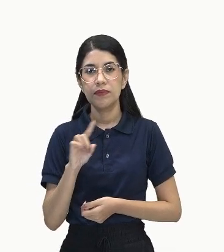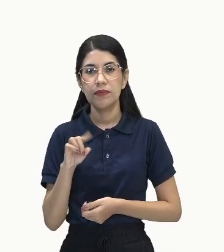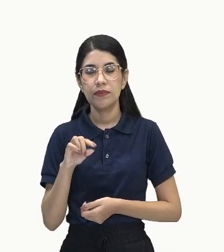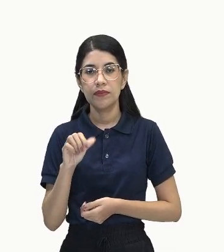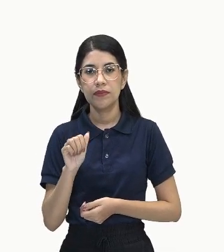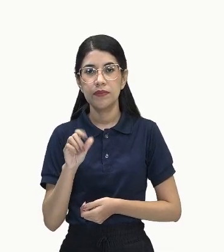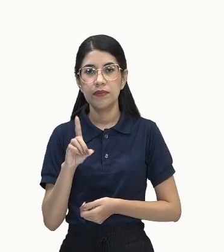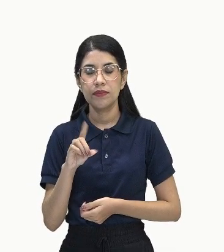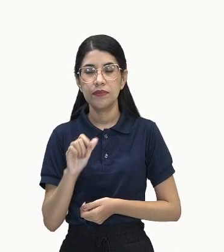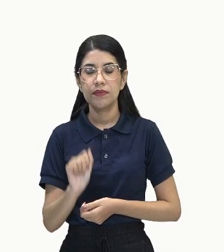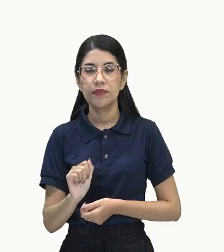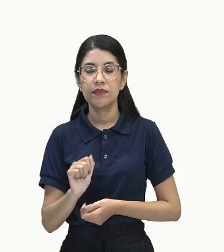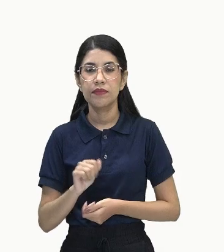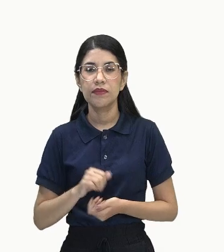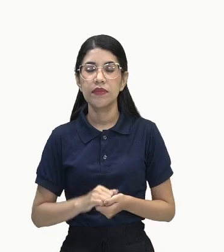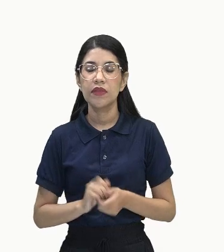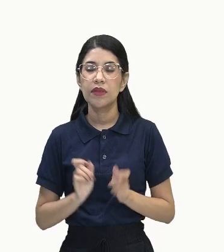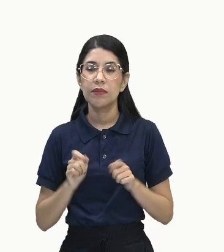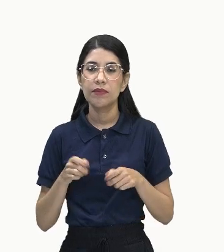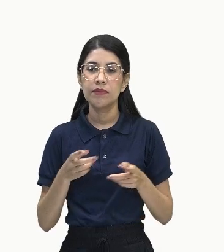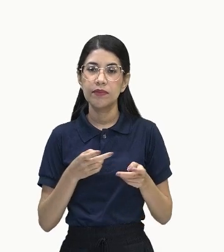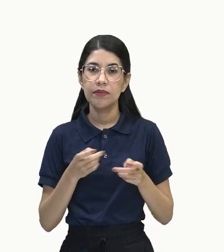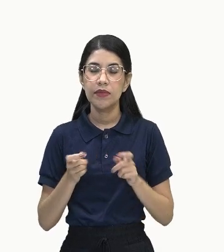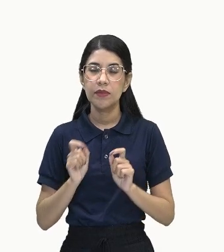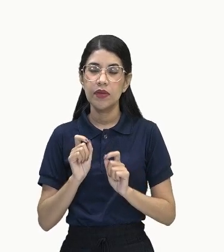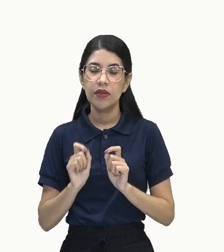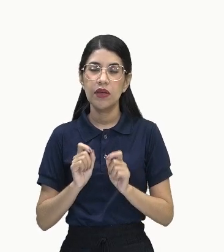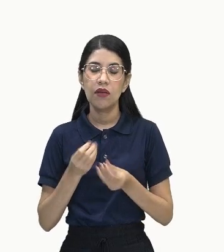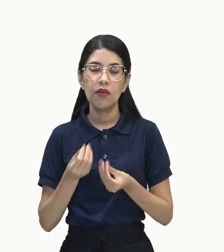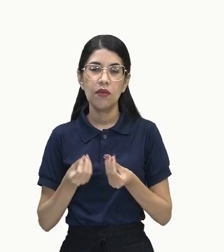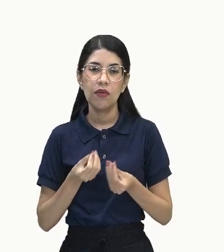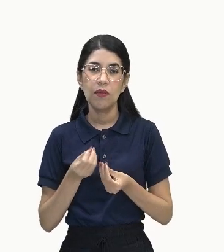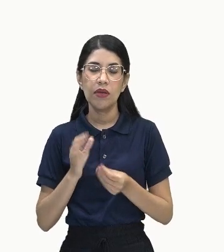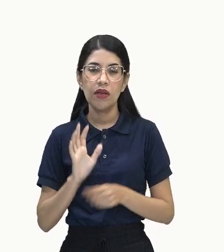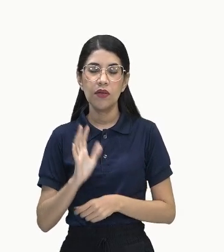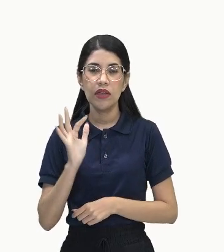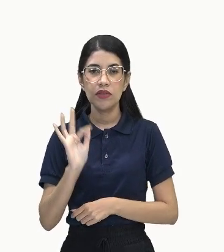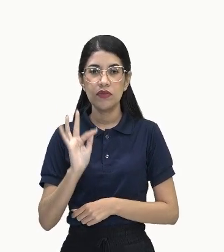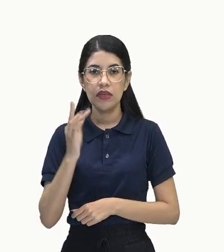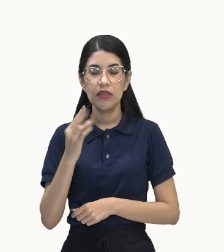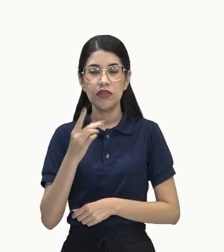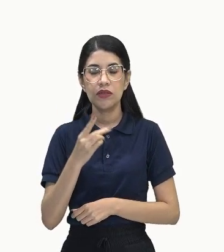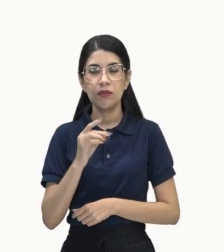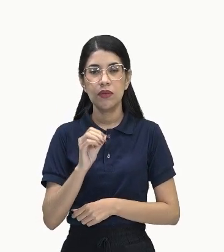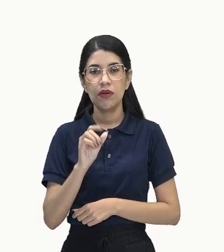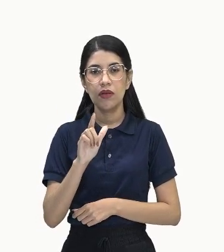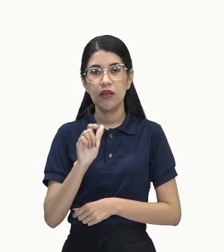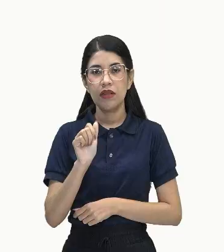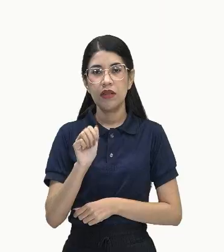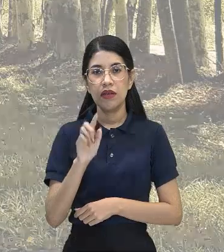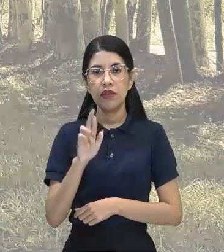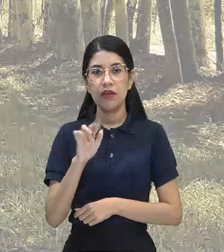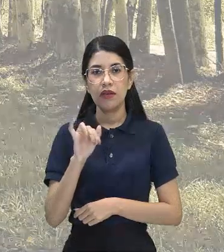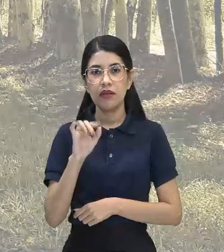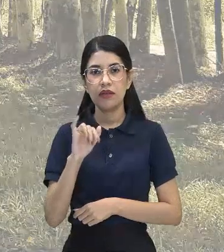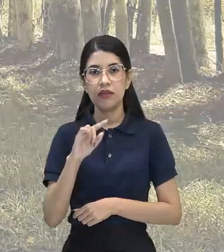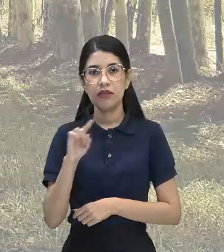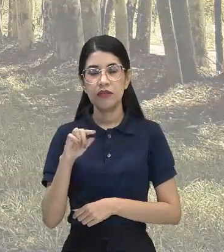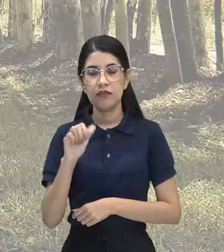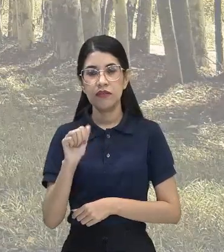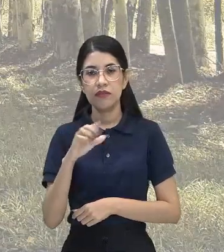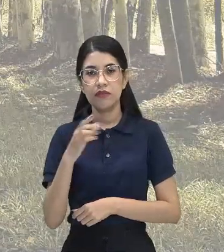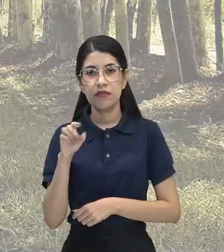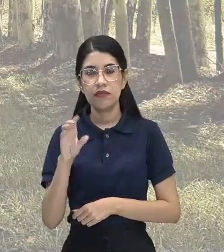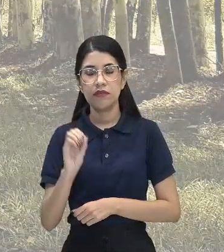Então aí você pode compreender melhor esse fenômeno chamado de polarização. Muito